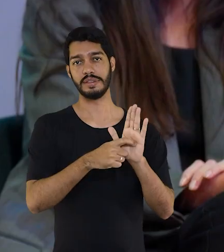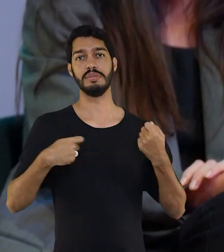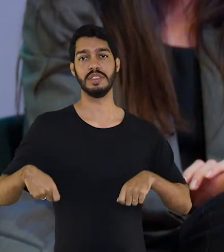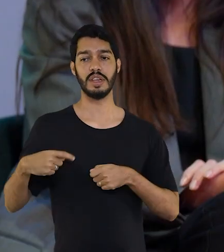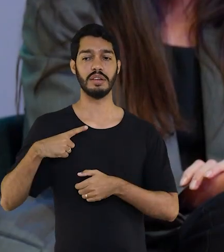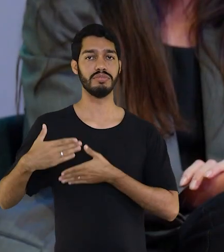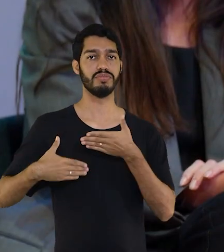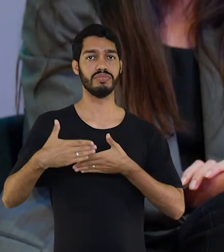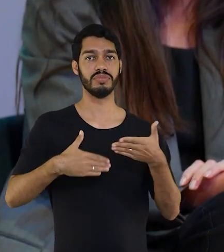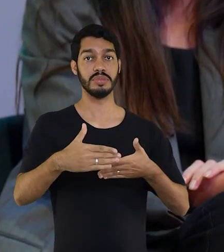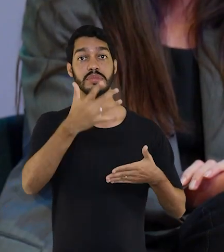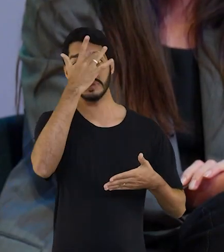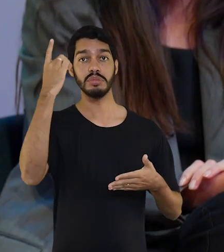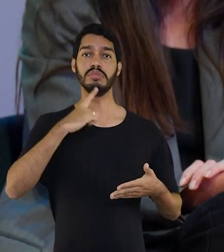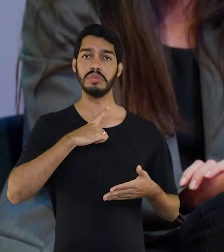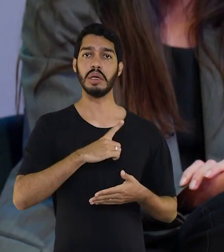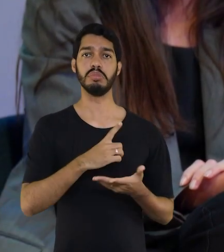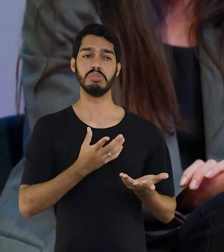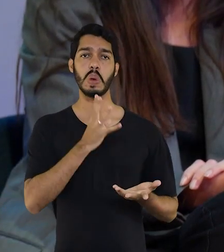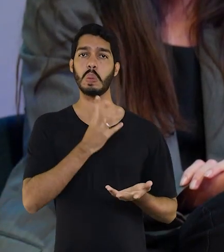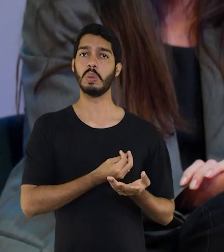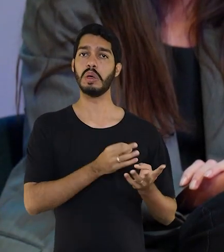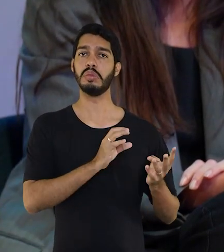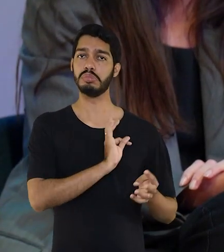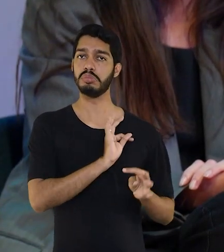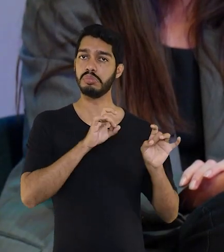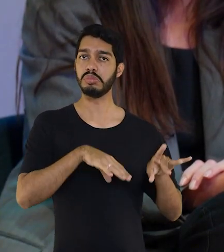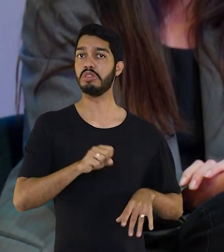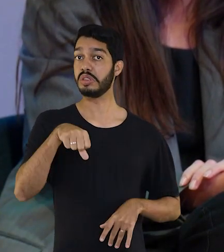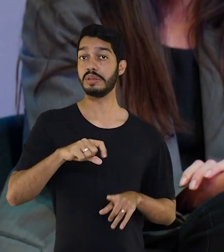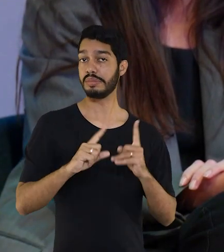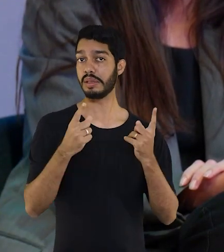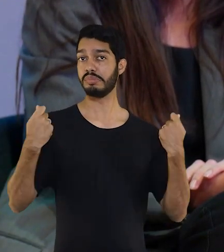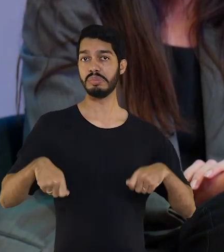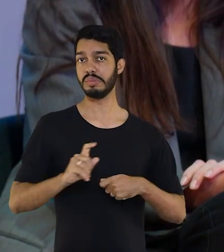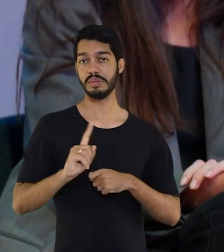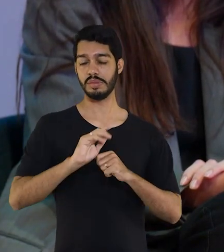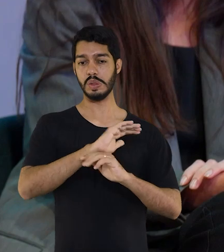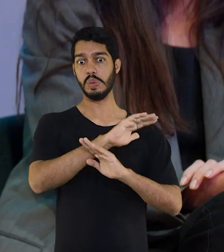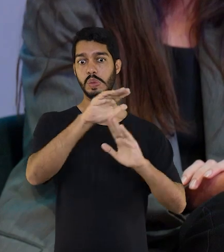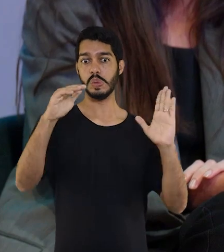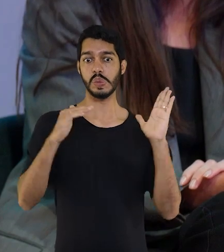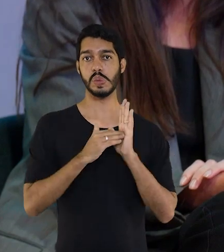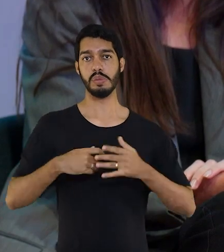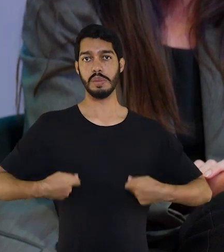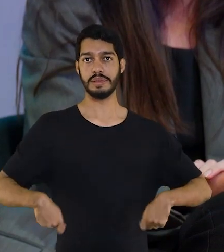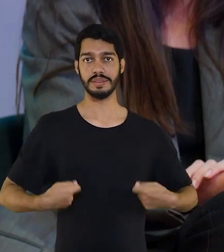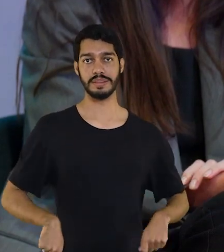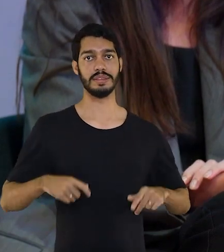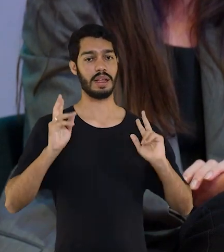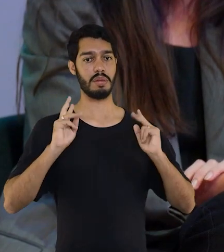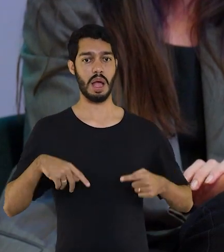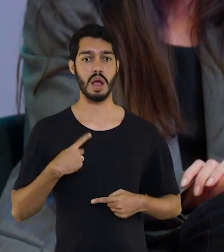estar montando os primeiros passos da empresa, cara, com pessoas que têm um conhecimento técnico, mas que não precisam ter toda aquela coisa